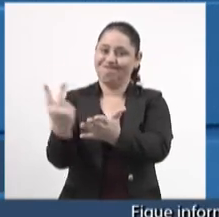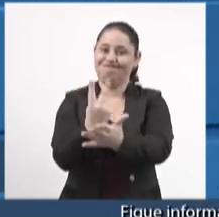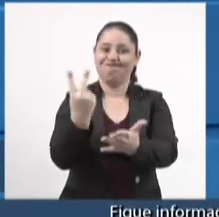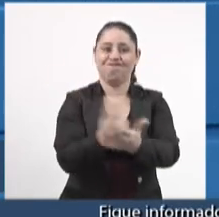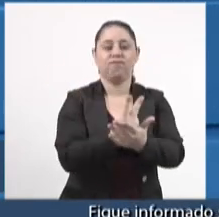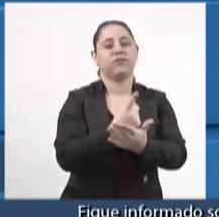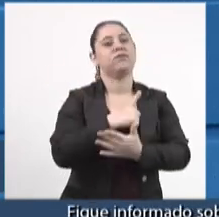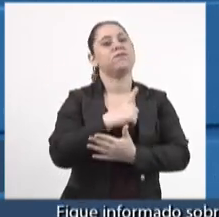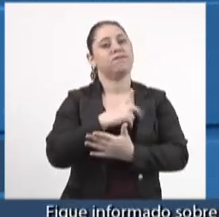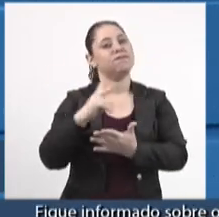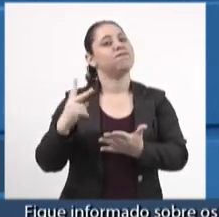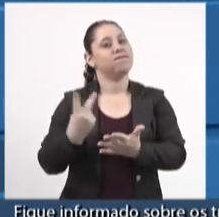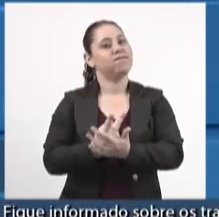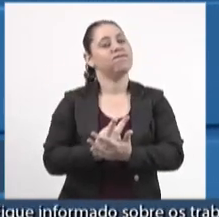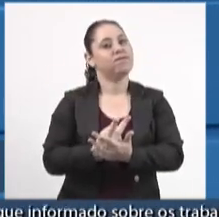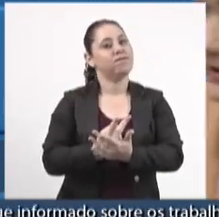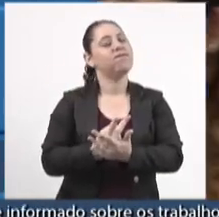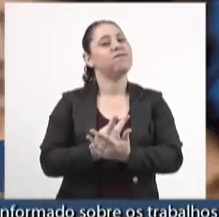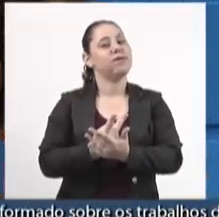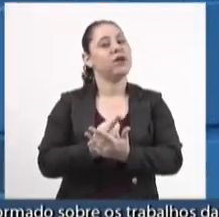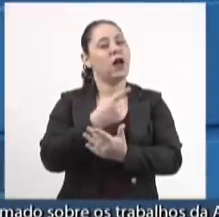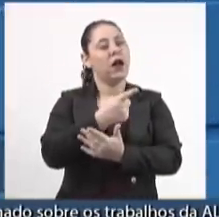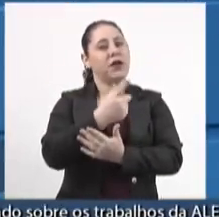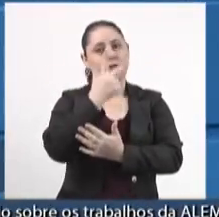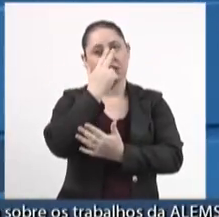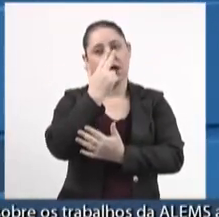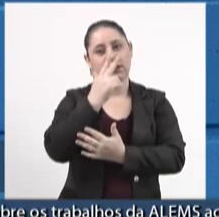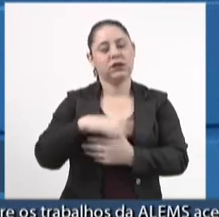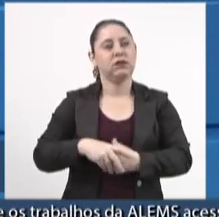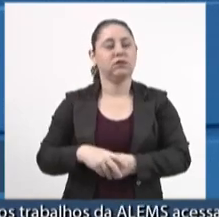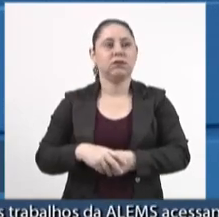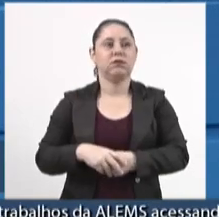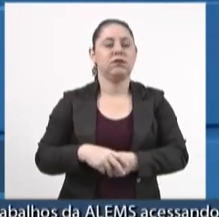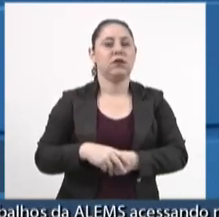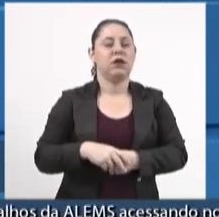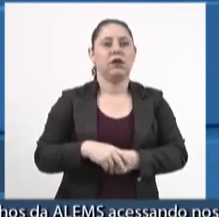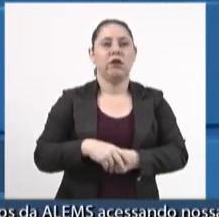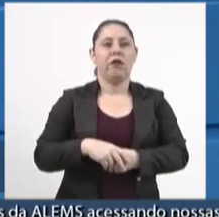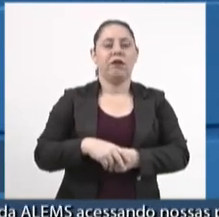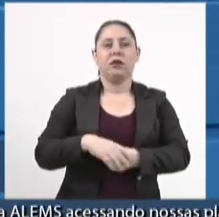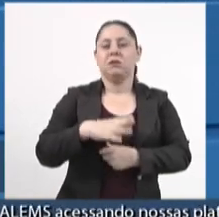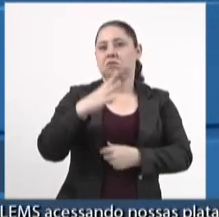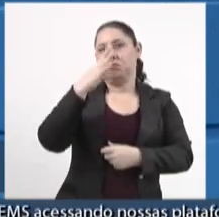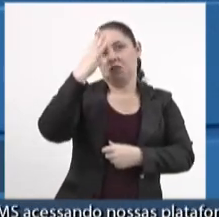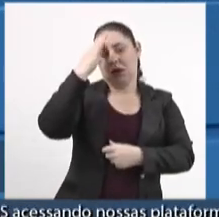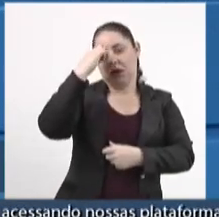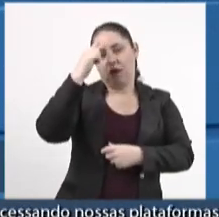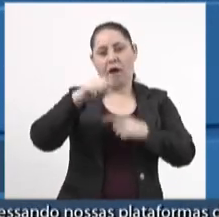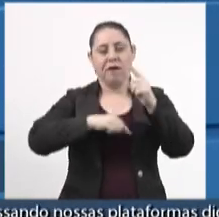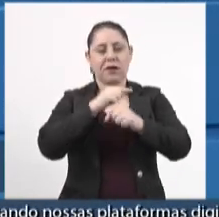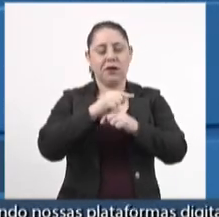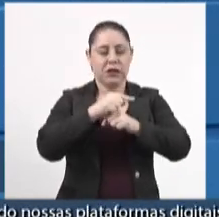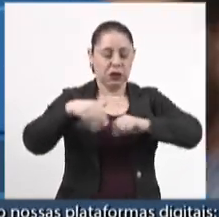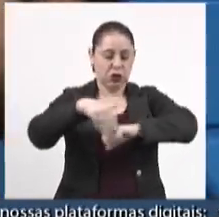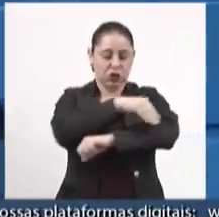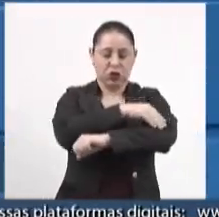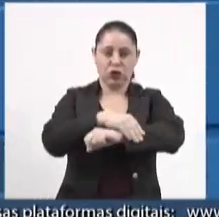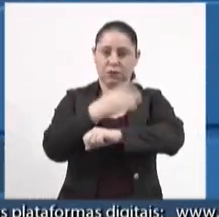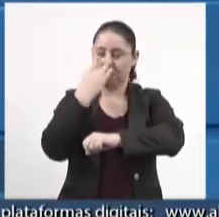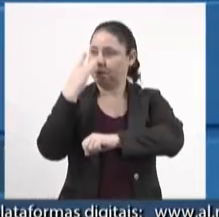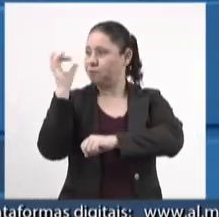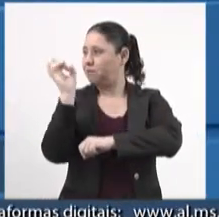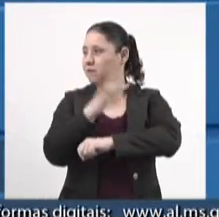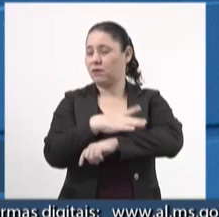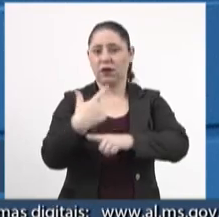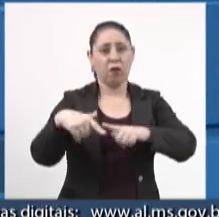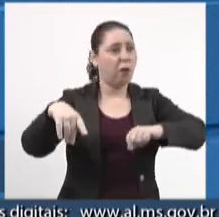erros, eu repito, eles estão subestimando a capacidade e a demanda de cargas desse ramal de Campo Grande até Ponta